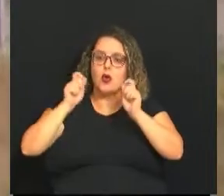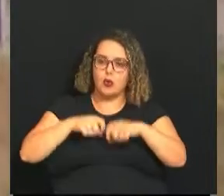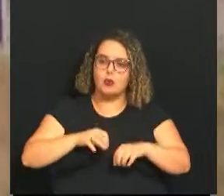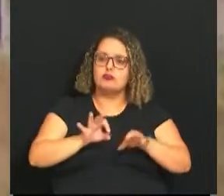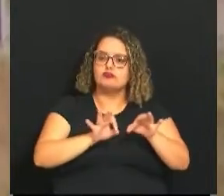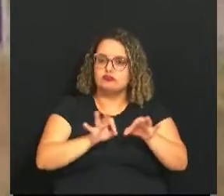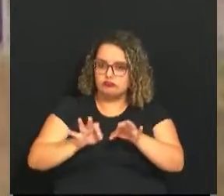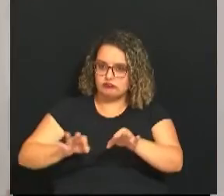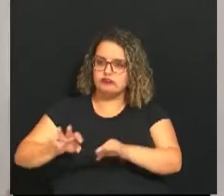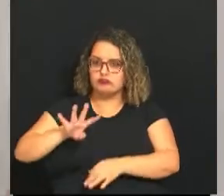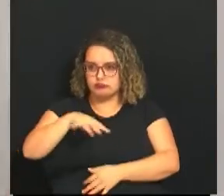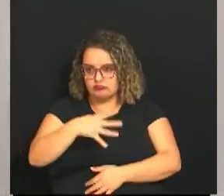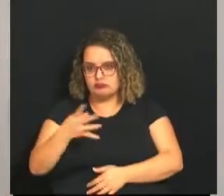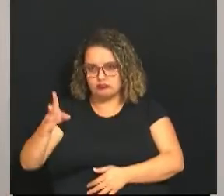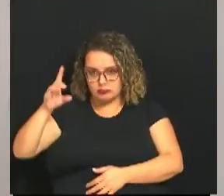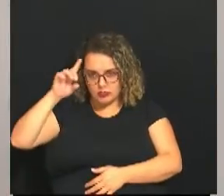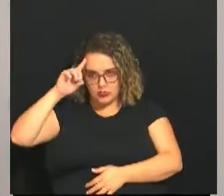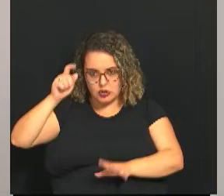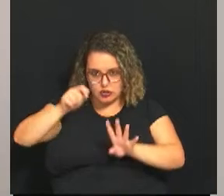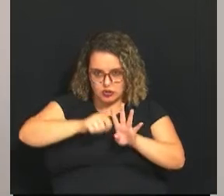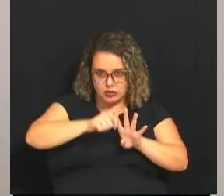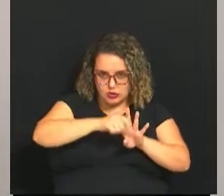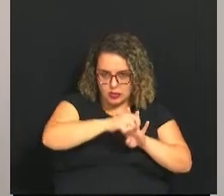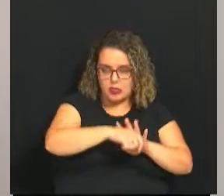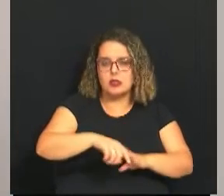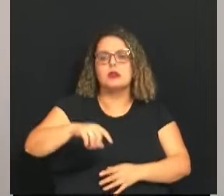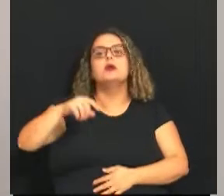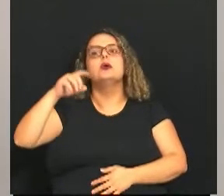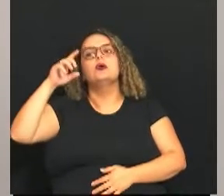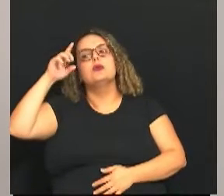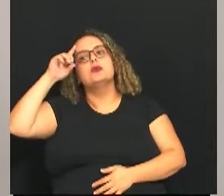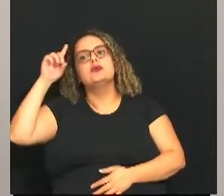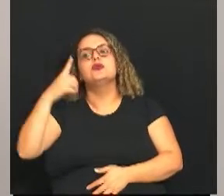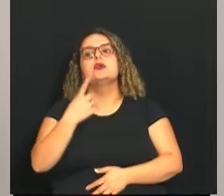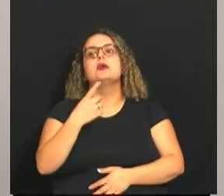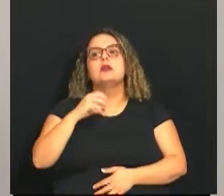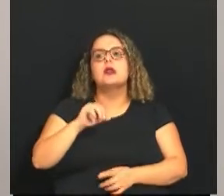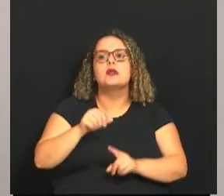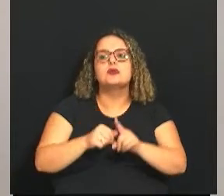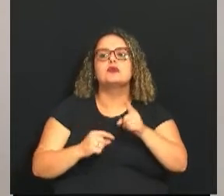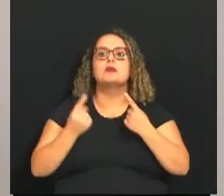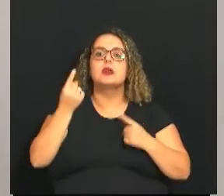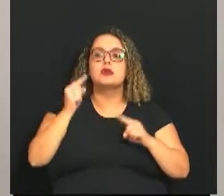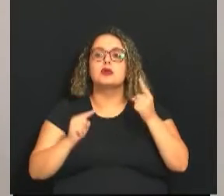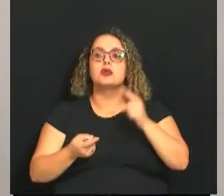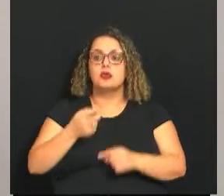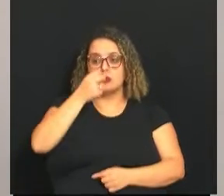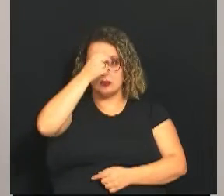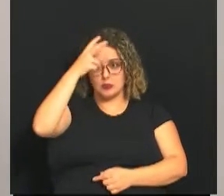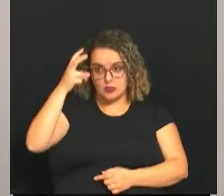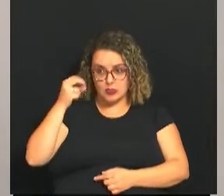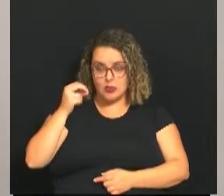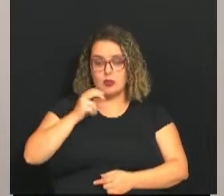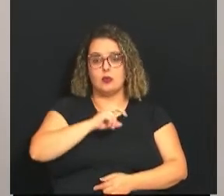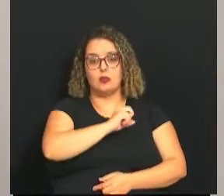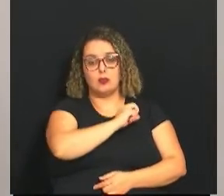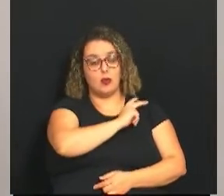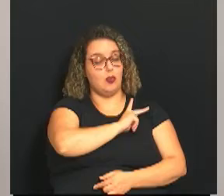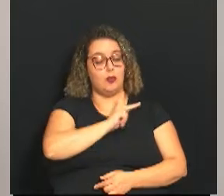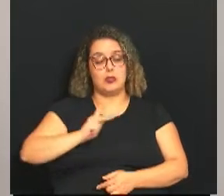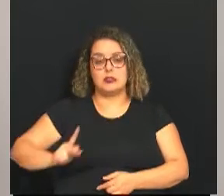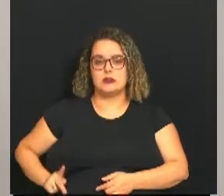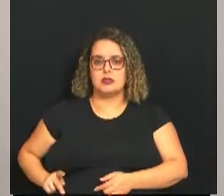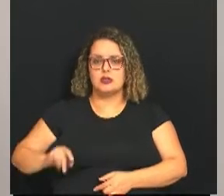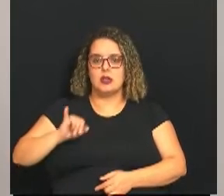cronograma. Estivemos agora no dia 10 de fevereiro com o presidente da INDEC, Vinícius Riveretti. Ele